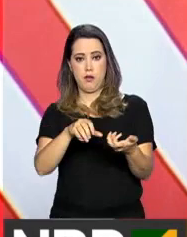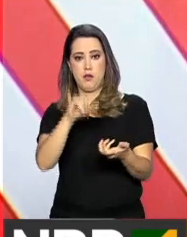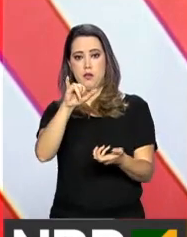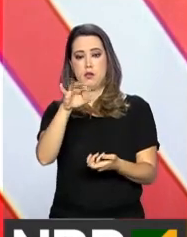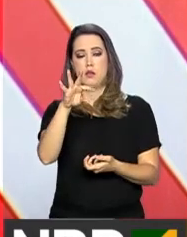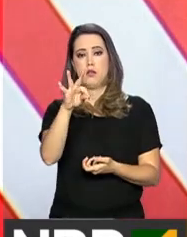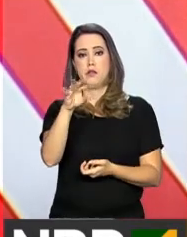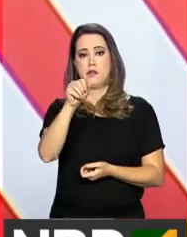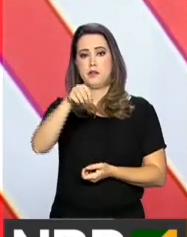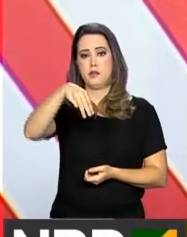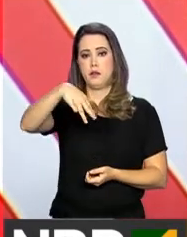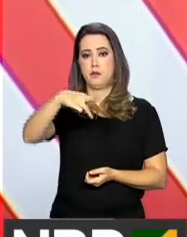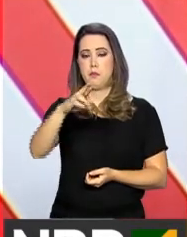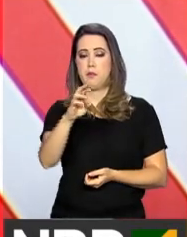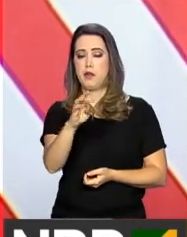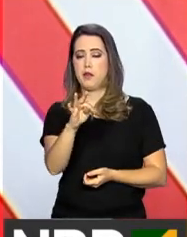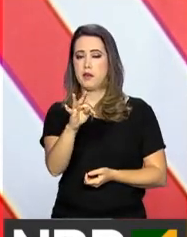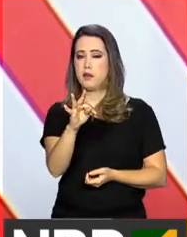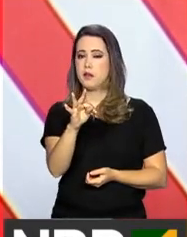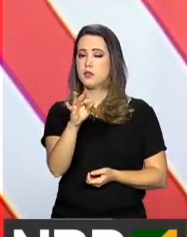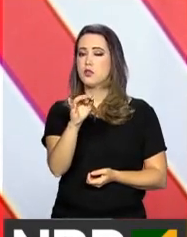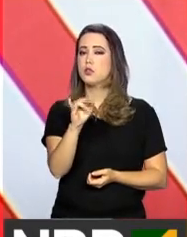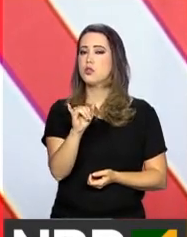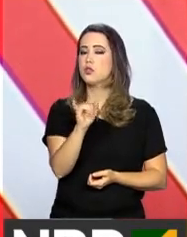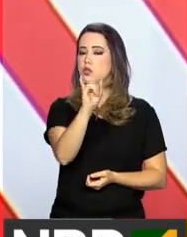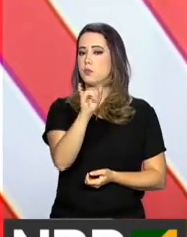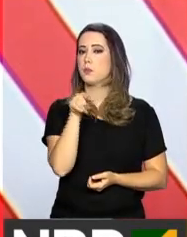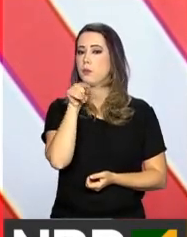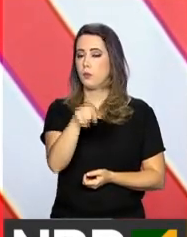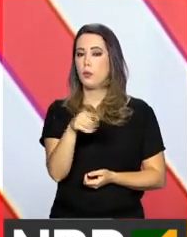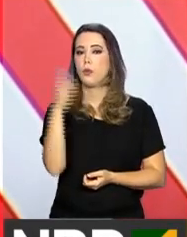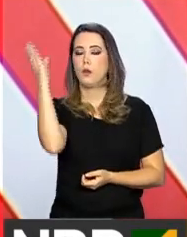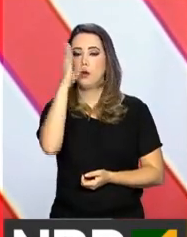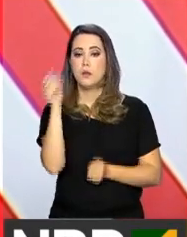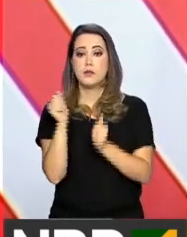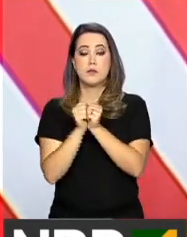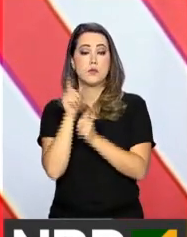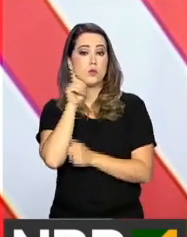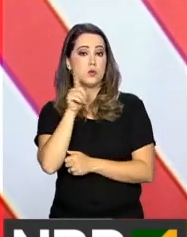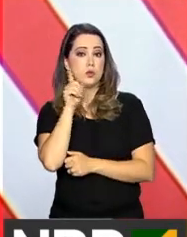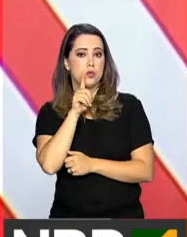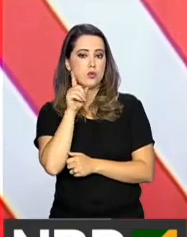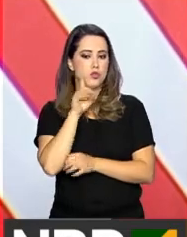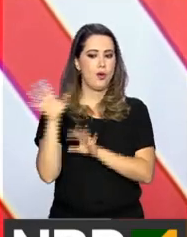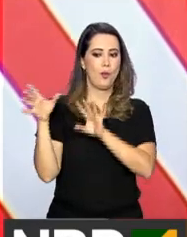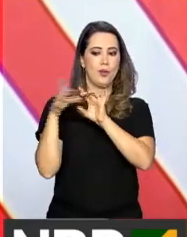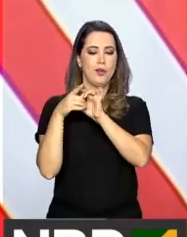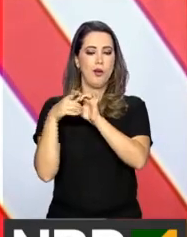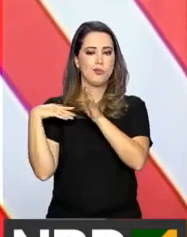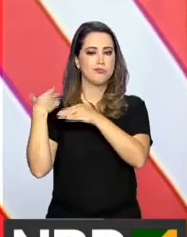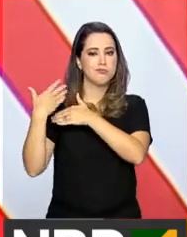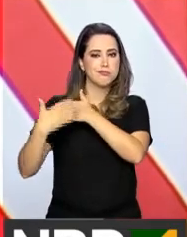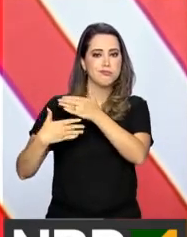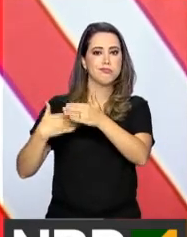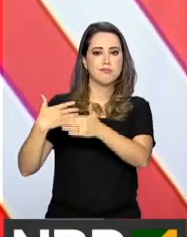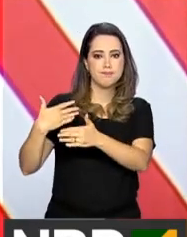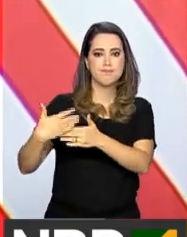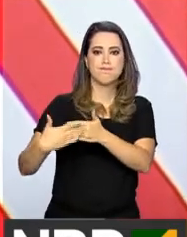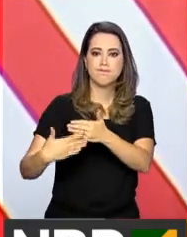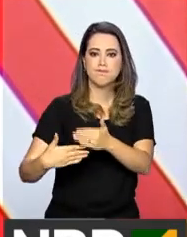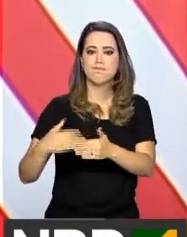Brasil e os Estados Unidos tem relações históricas, dinâmicas e